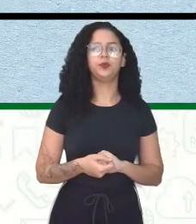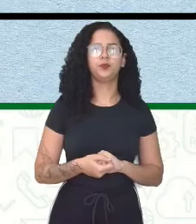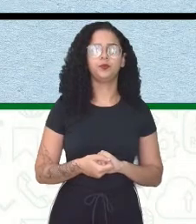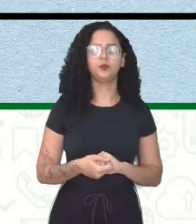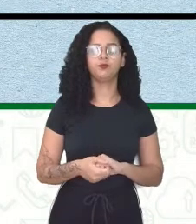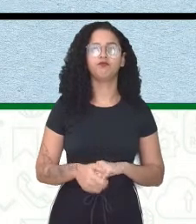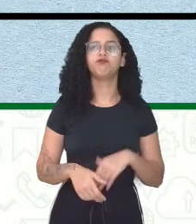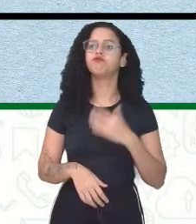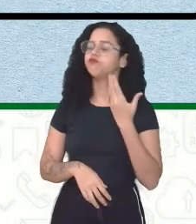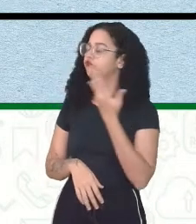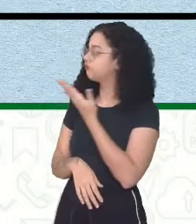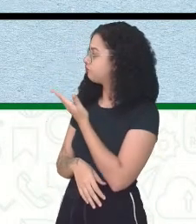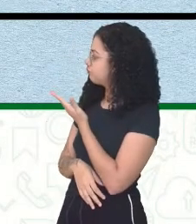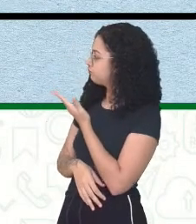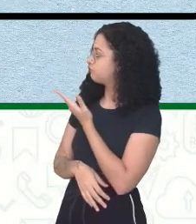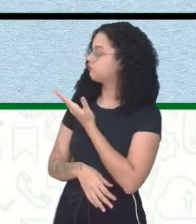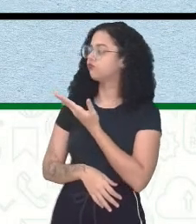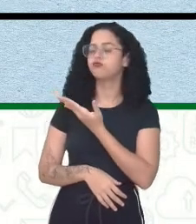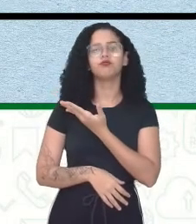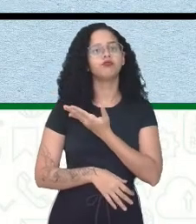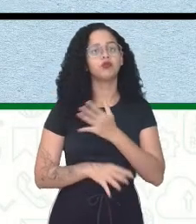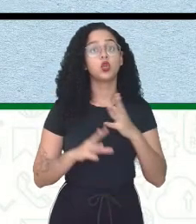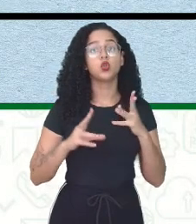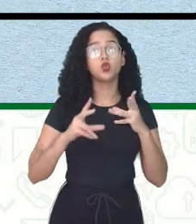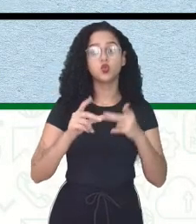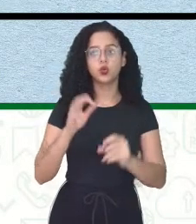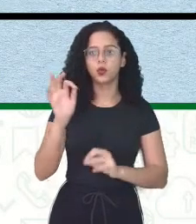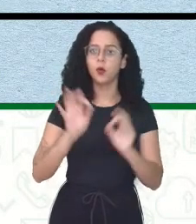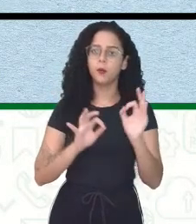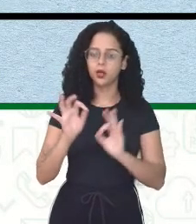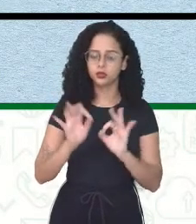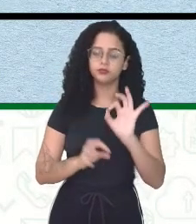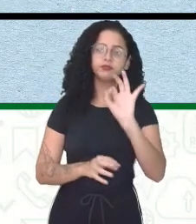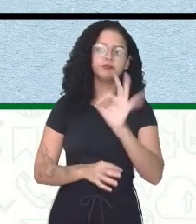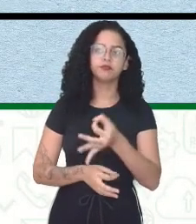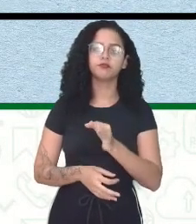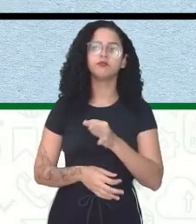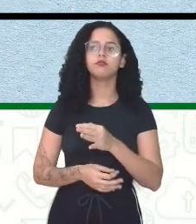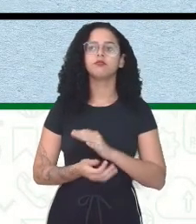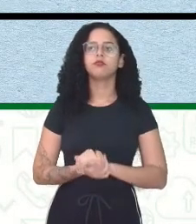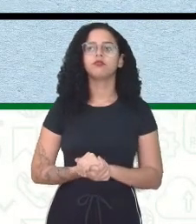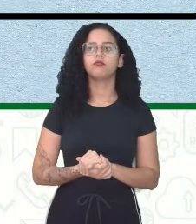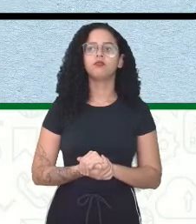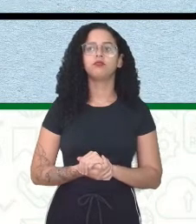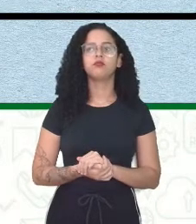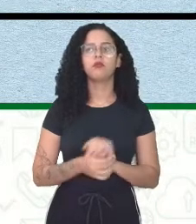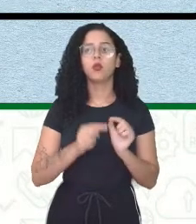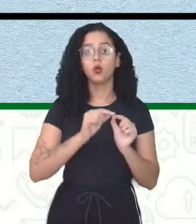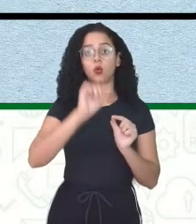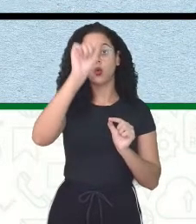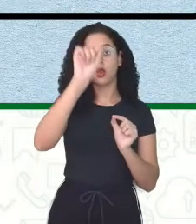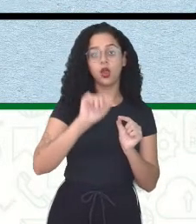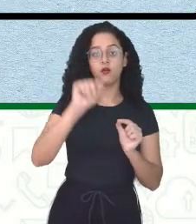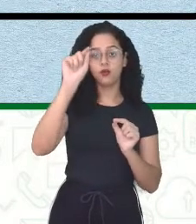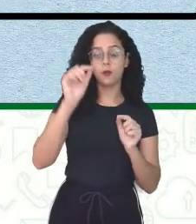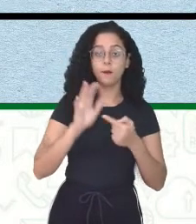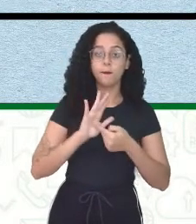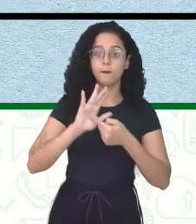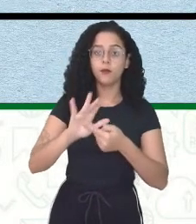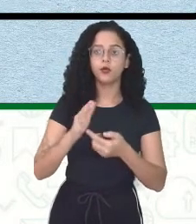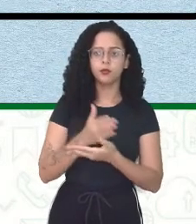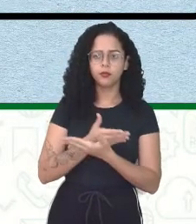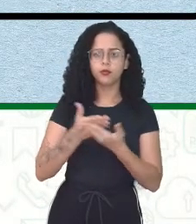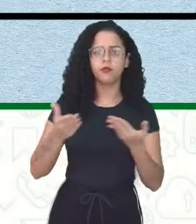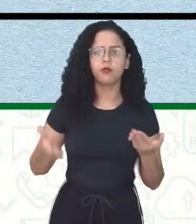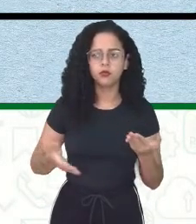Então, tá aí a tabela, tá certo? Tudo arrumadinho, né? E o gráfico para mostrar para vocês que